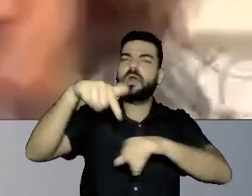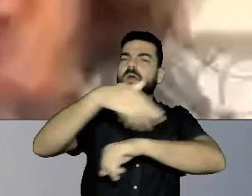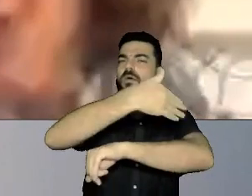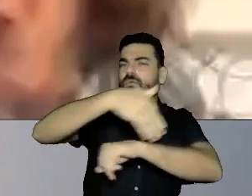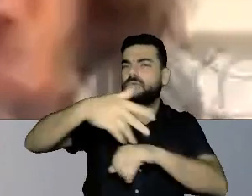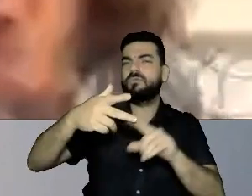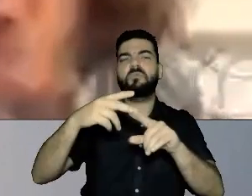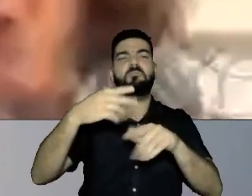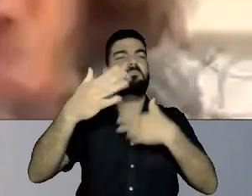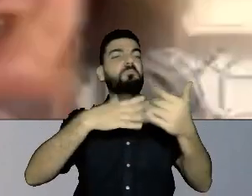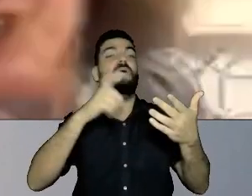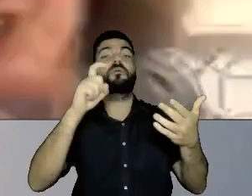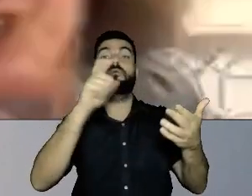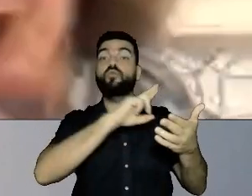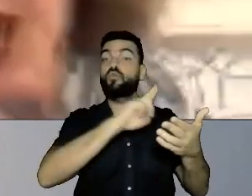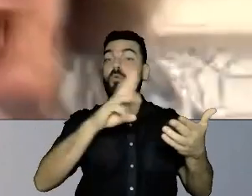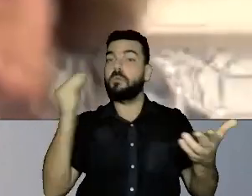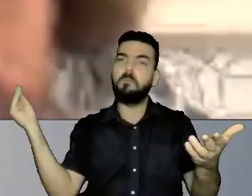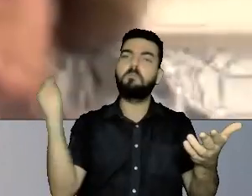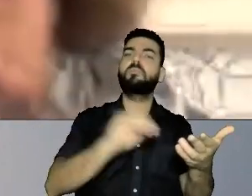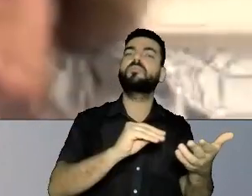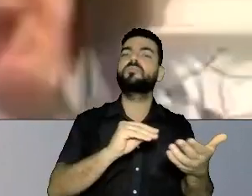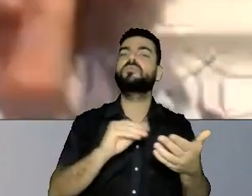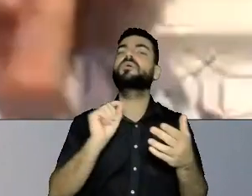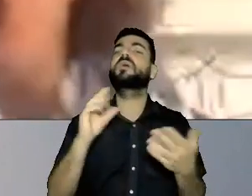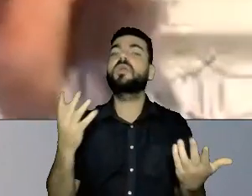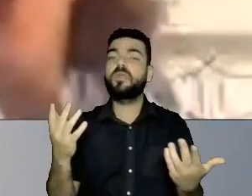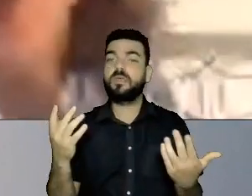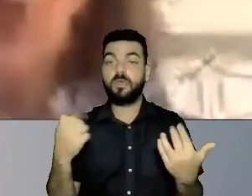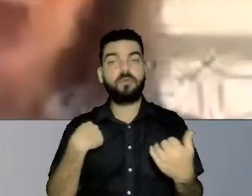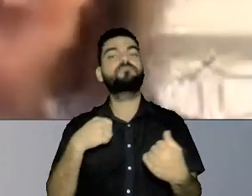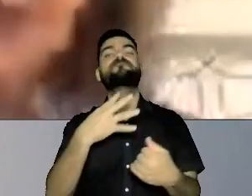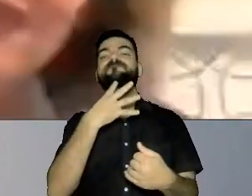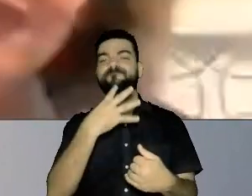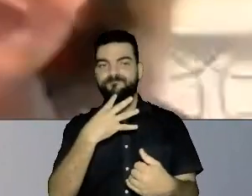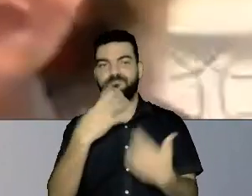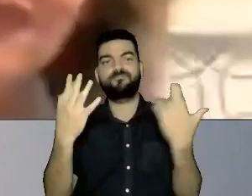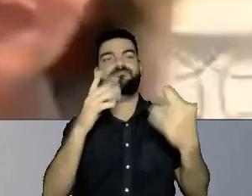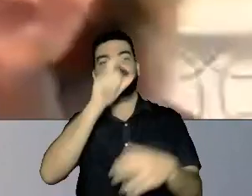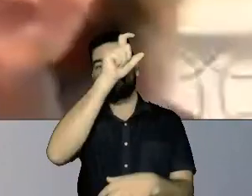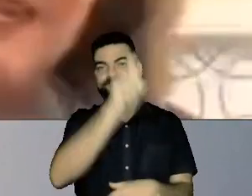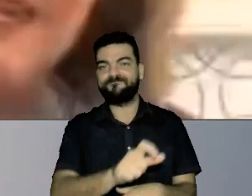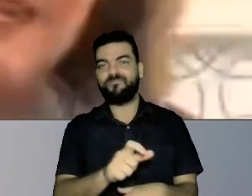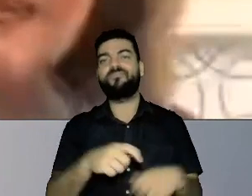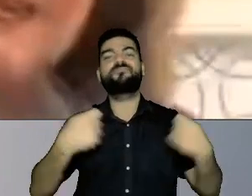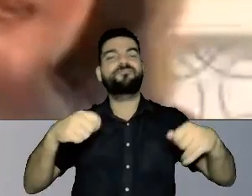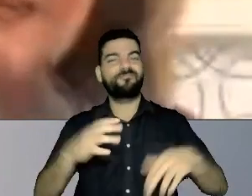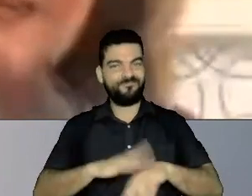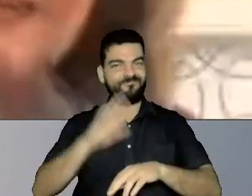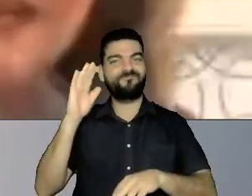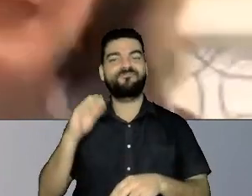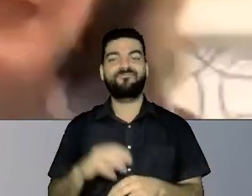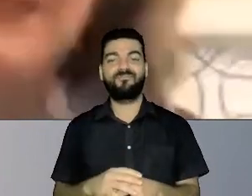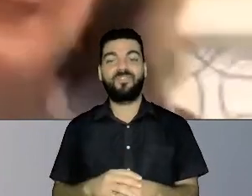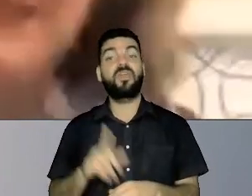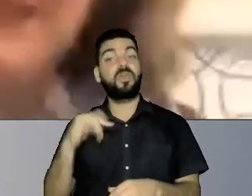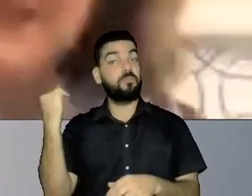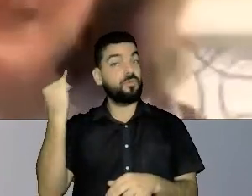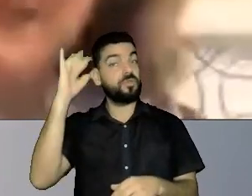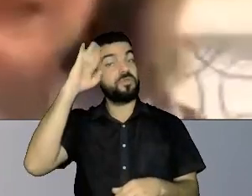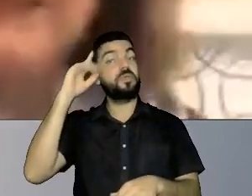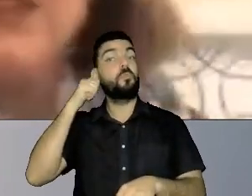gente conhecer o nome, para a gente vincular uma obra a um nome, seria importante que as